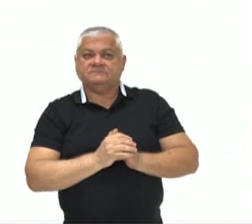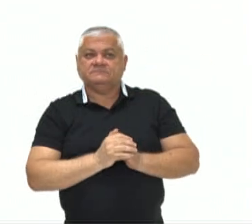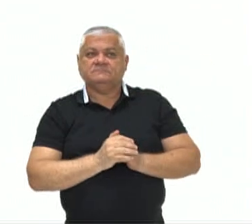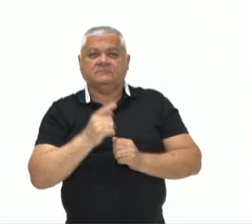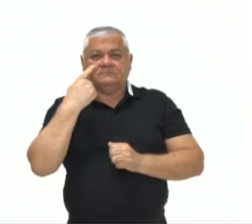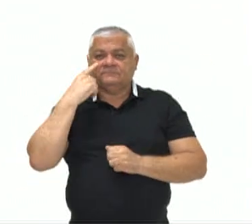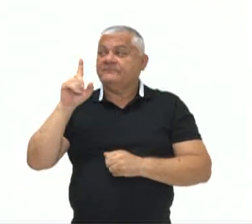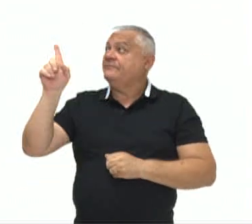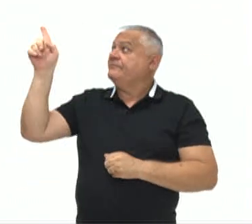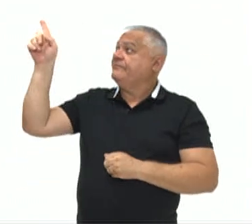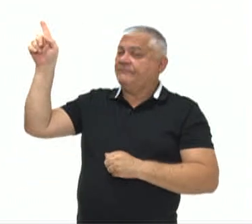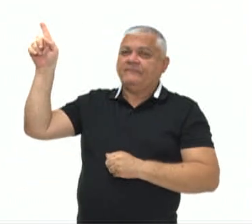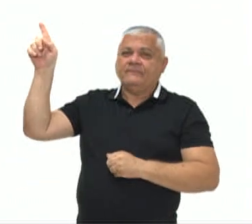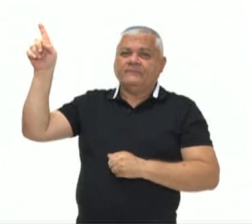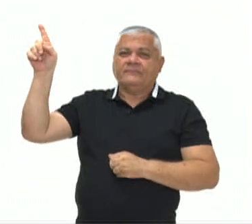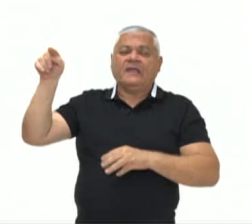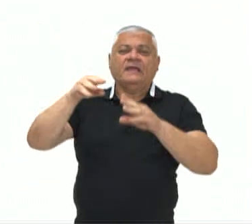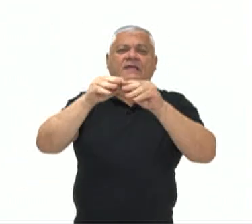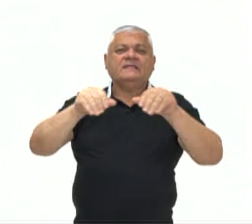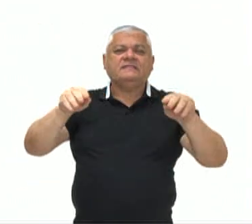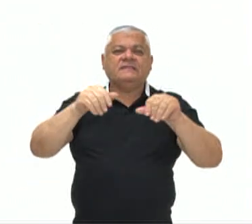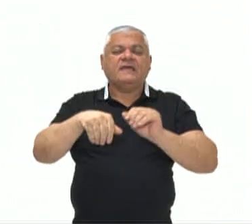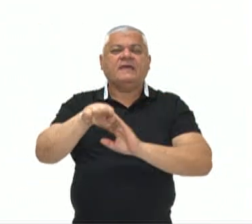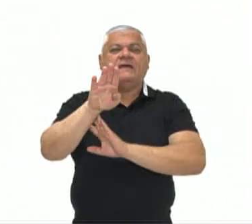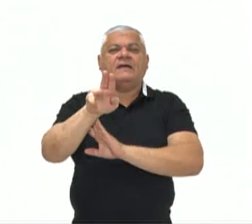do mapa, Terra Brasilis, em